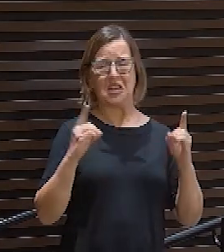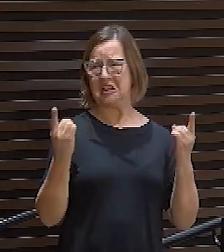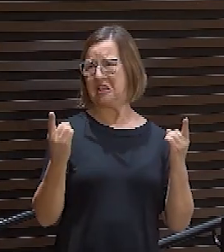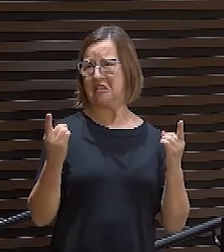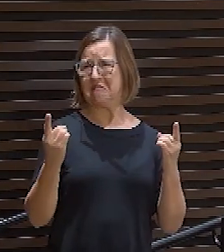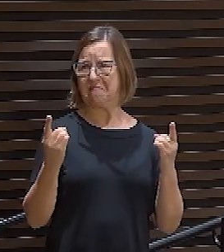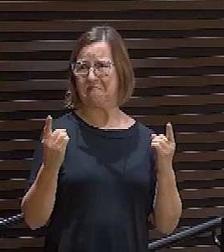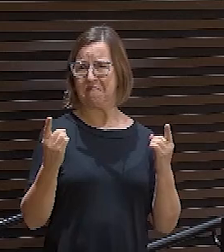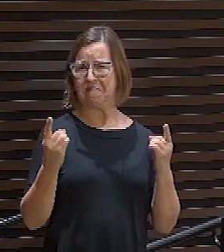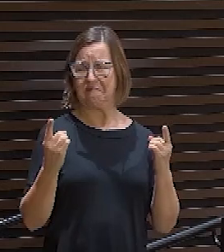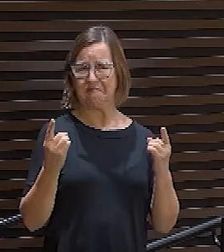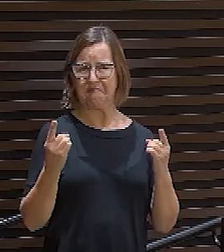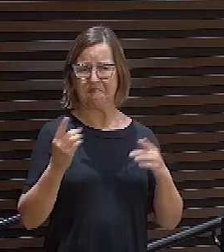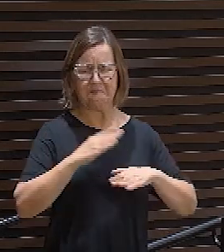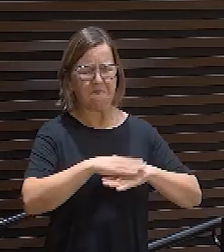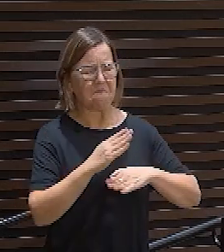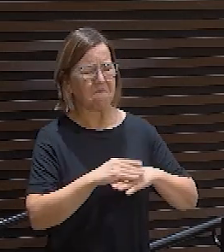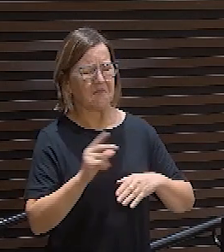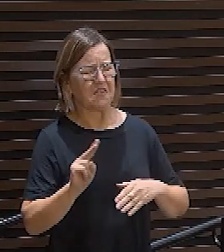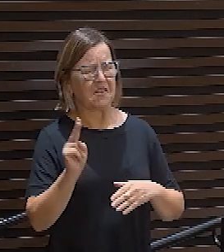que os direitos dos outros.